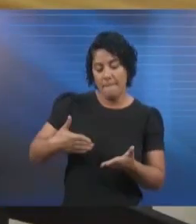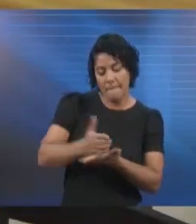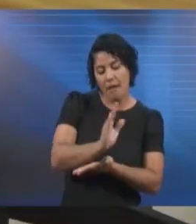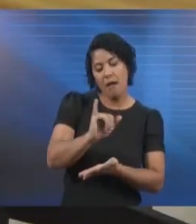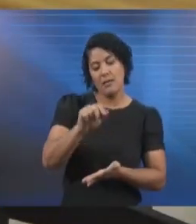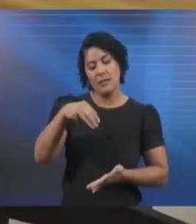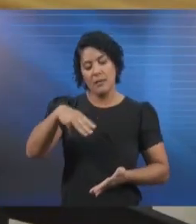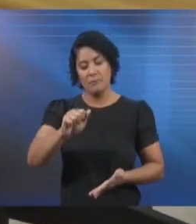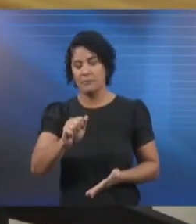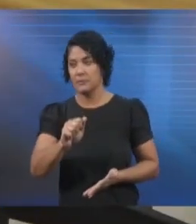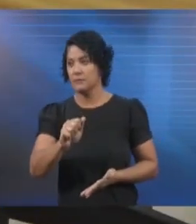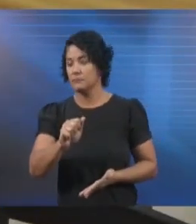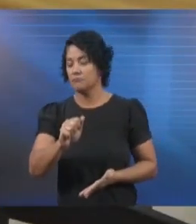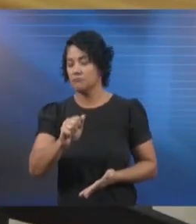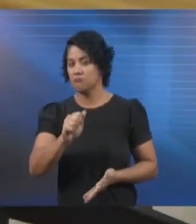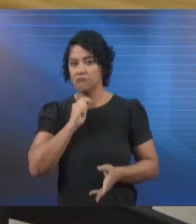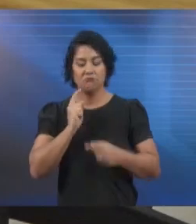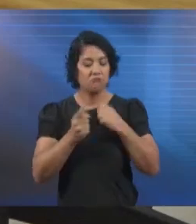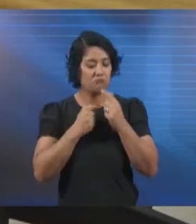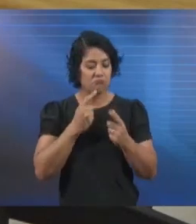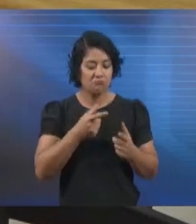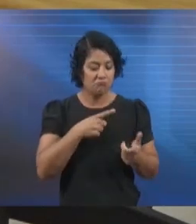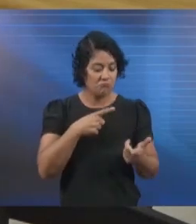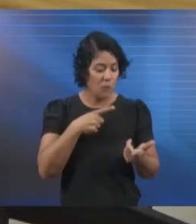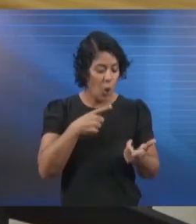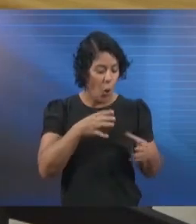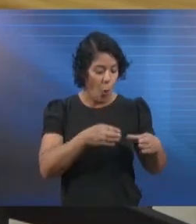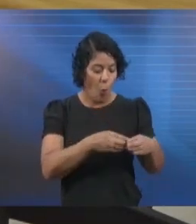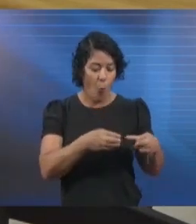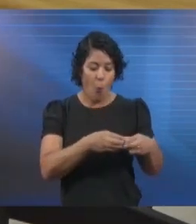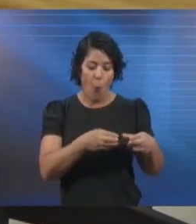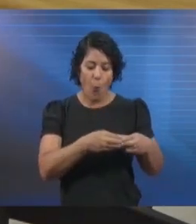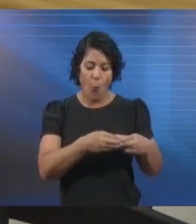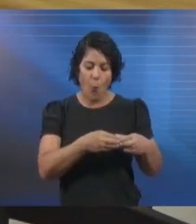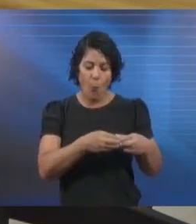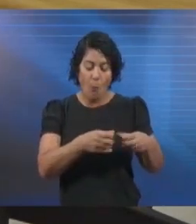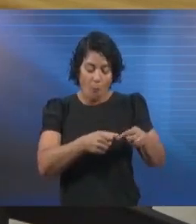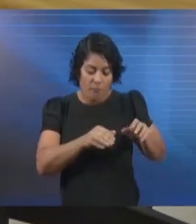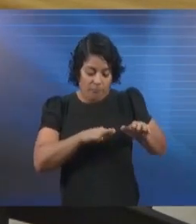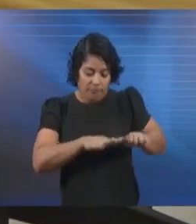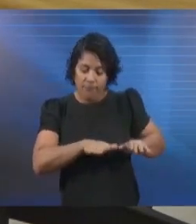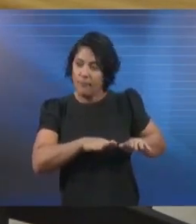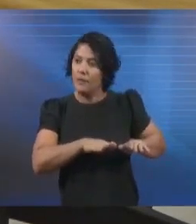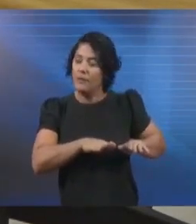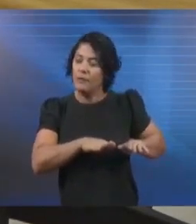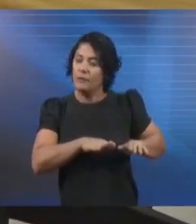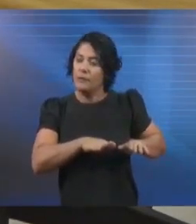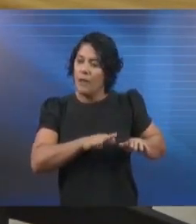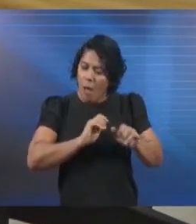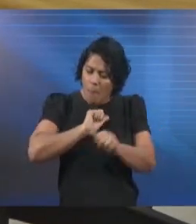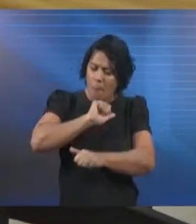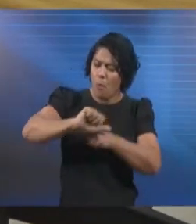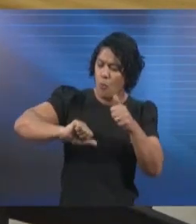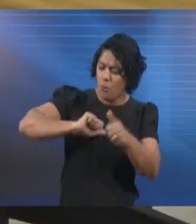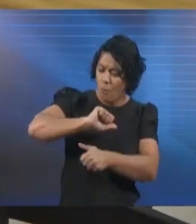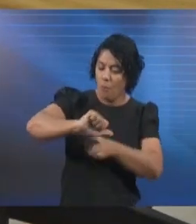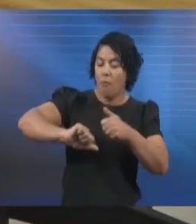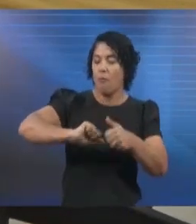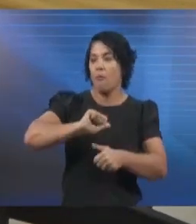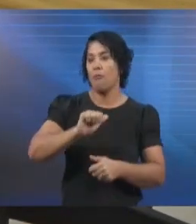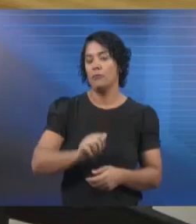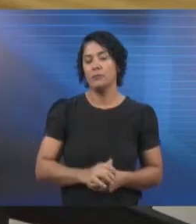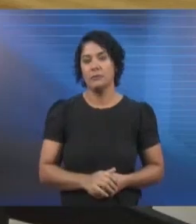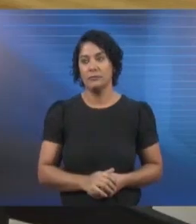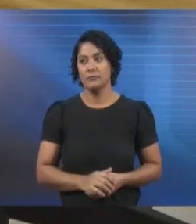se concebe não ter uma equipe eh permanente que essa equipe que muda a cada